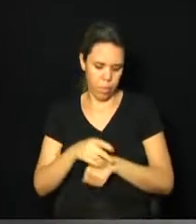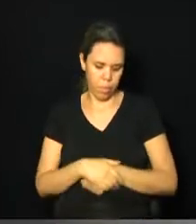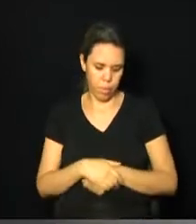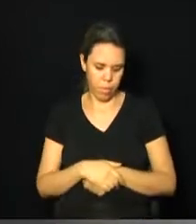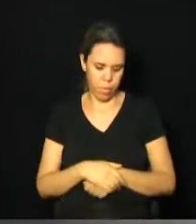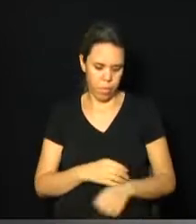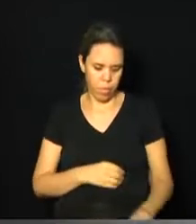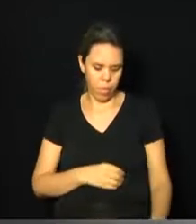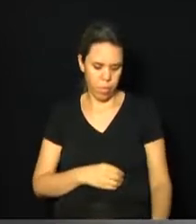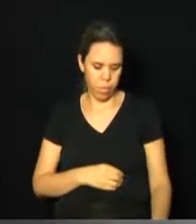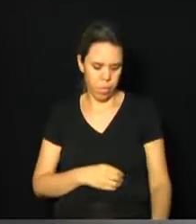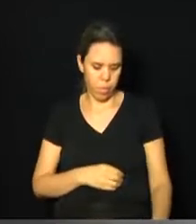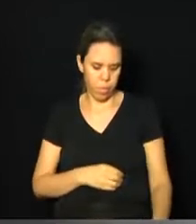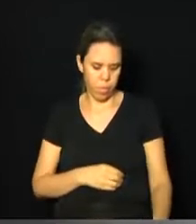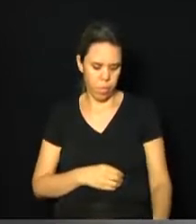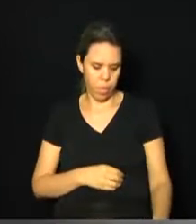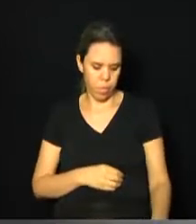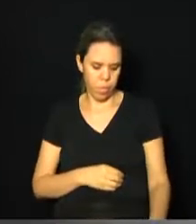Um dos maiores